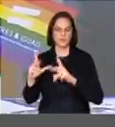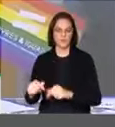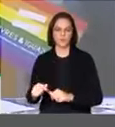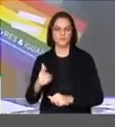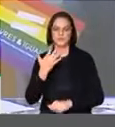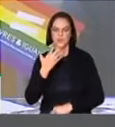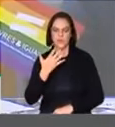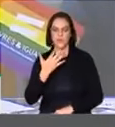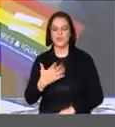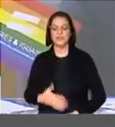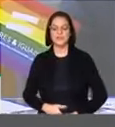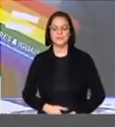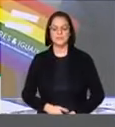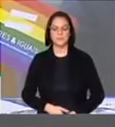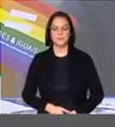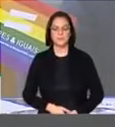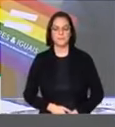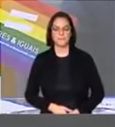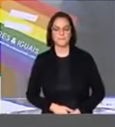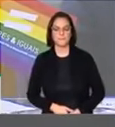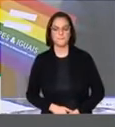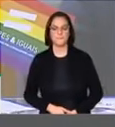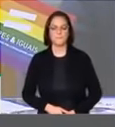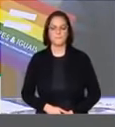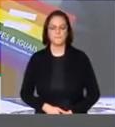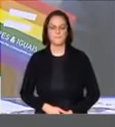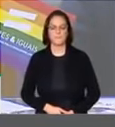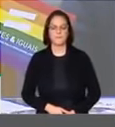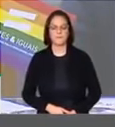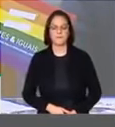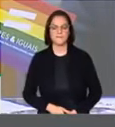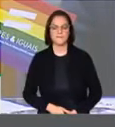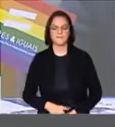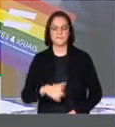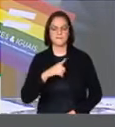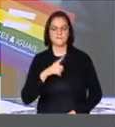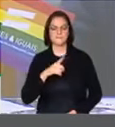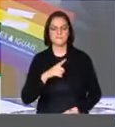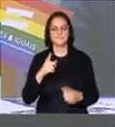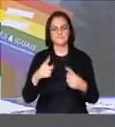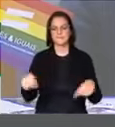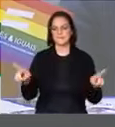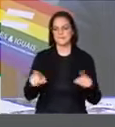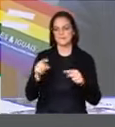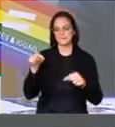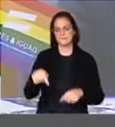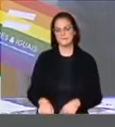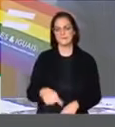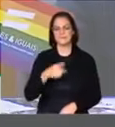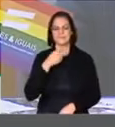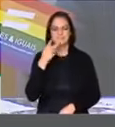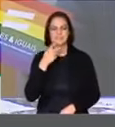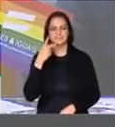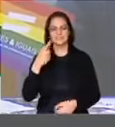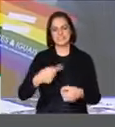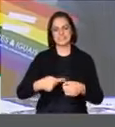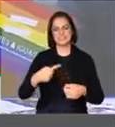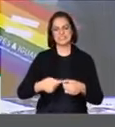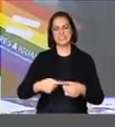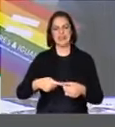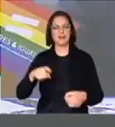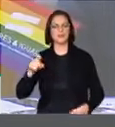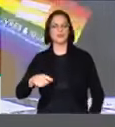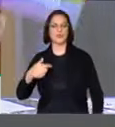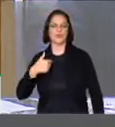as cores. E aqui nós escutamos também a música Essa Cidade Sou Eu. A cor